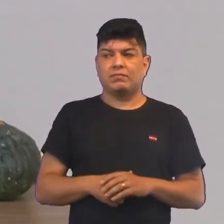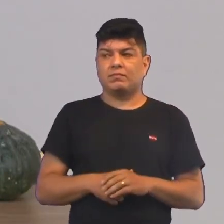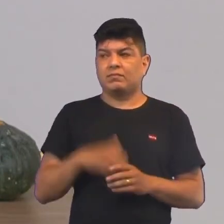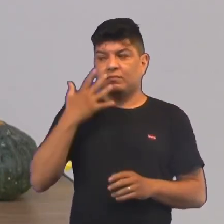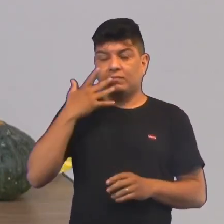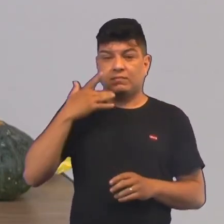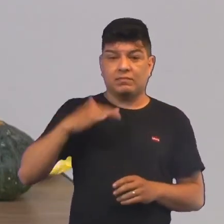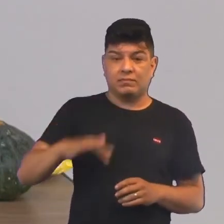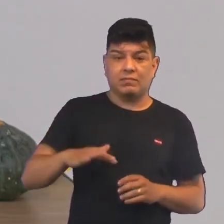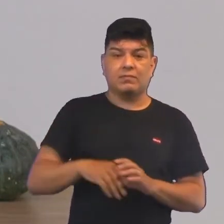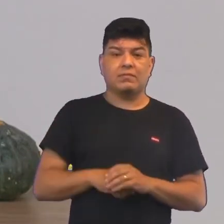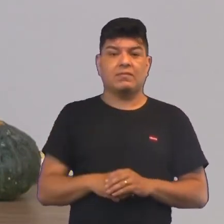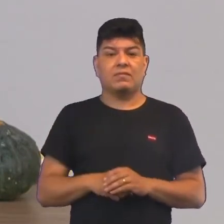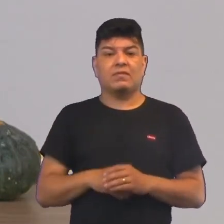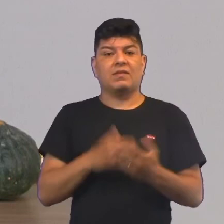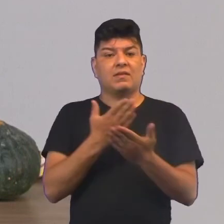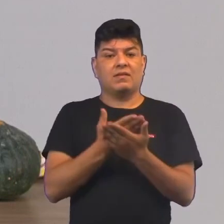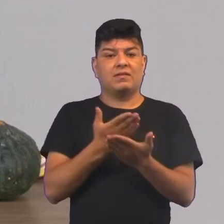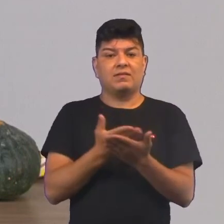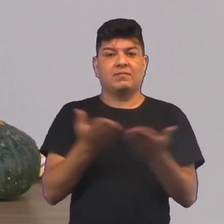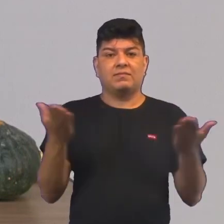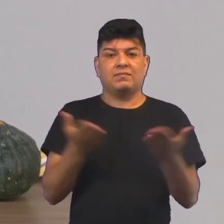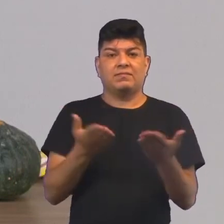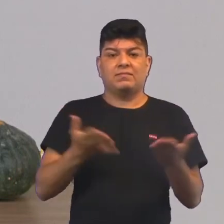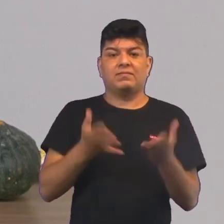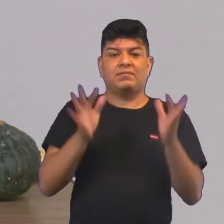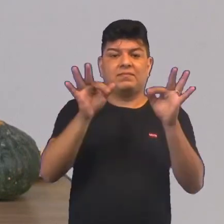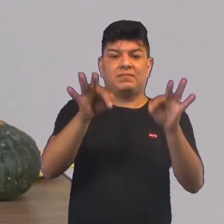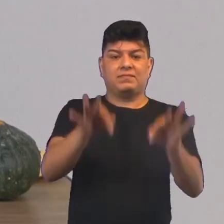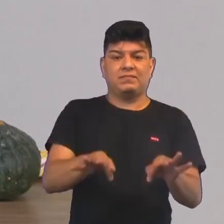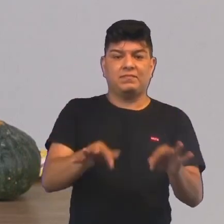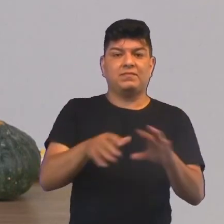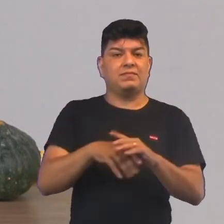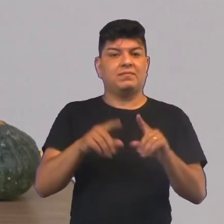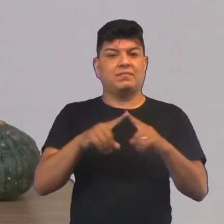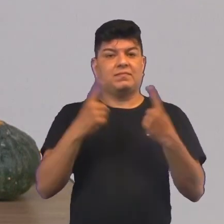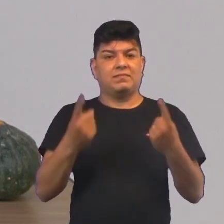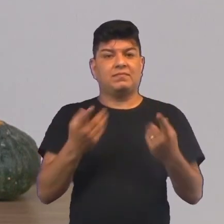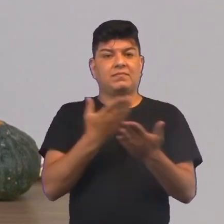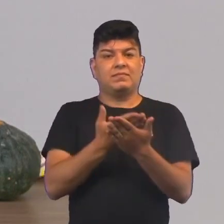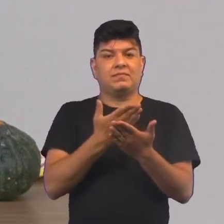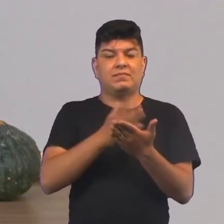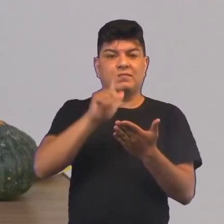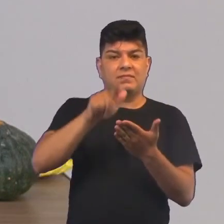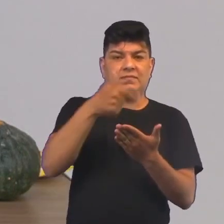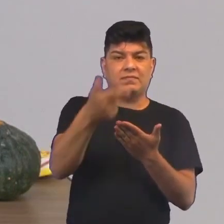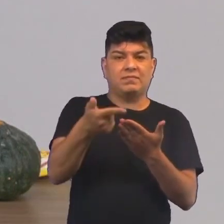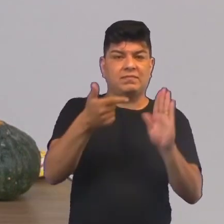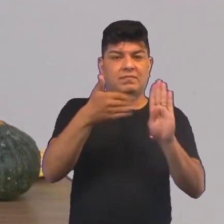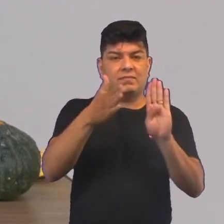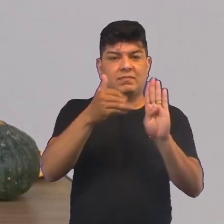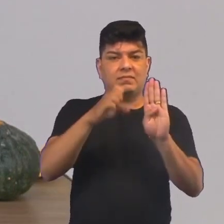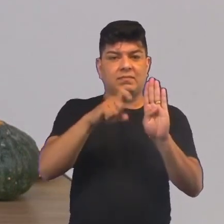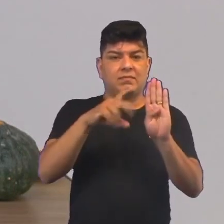bem, crianças. A nossa aula de hoje chegou ao fim, mas para esta e outras aulas,